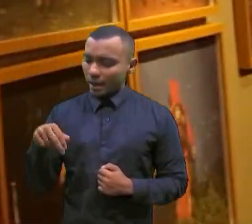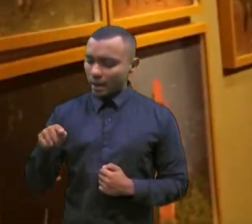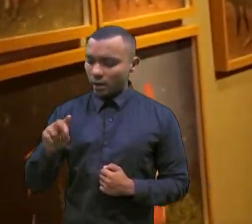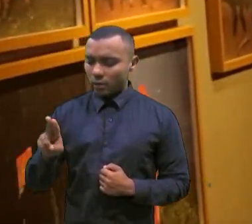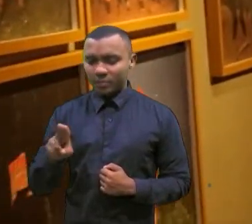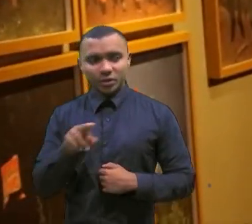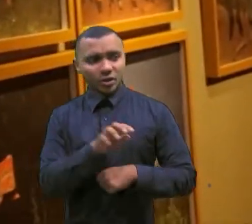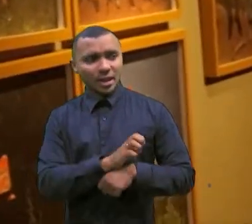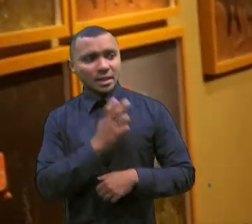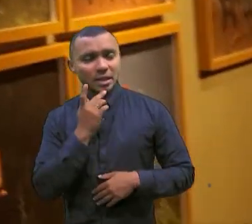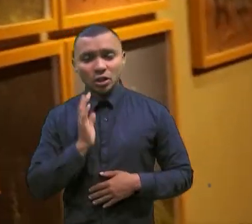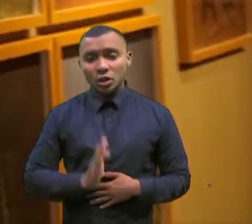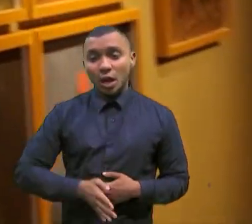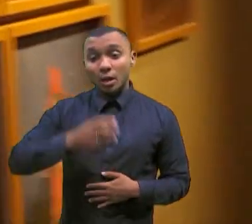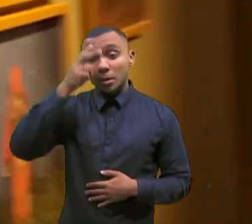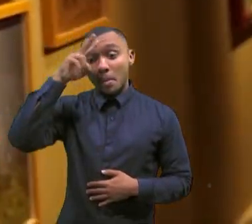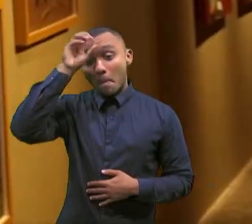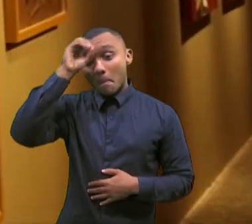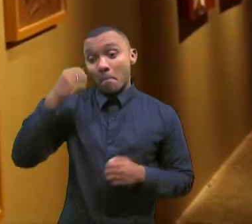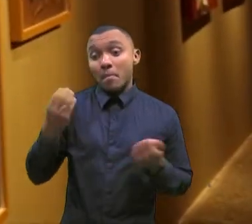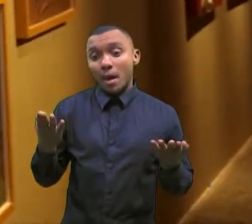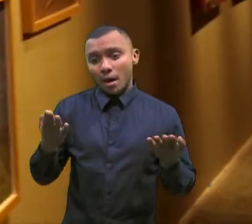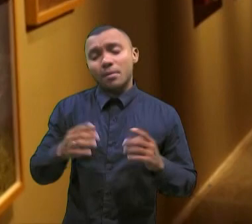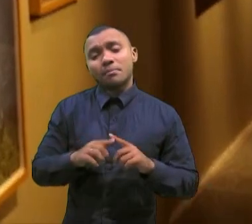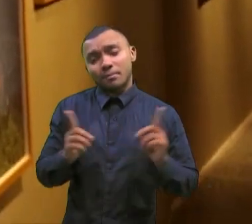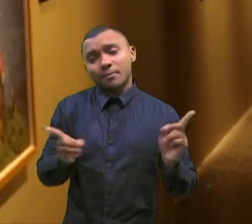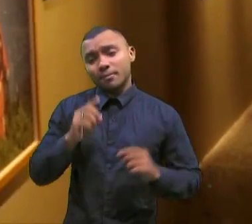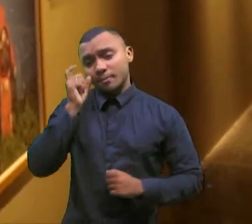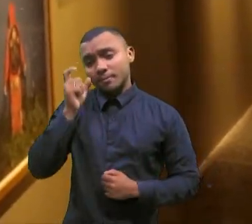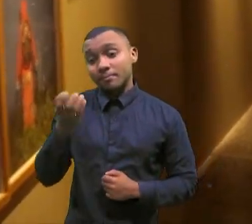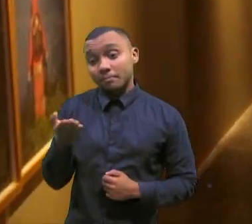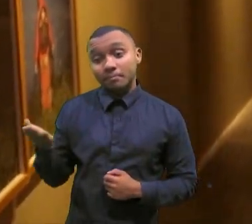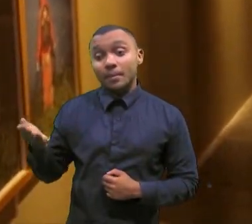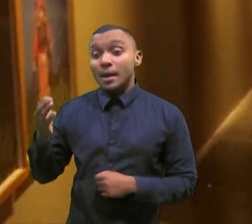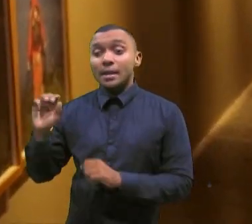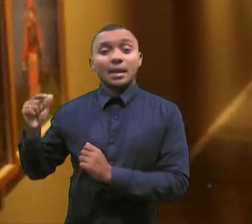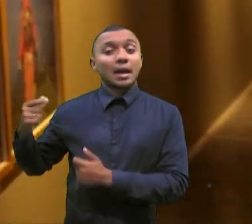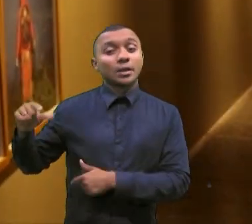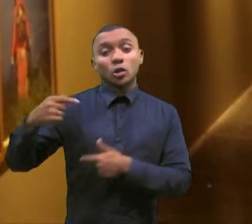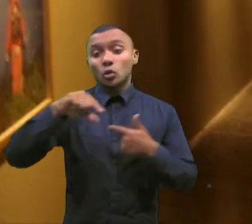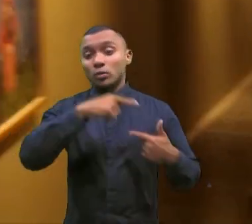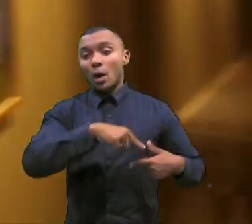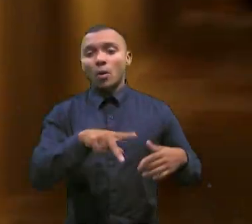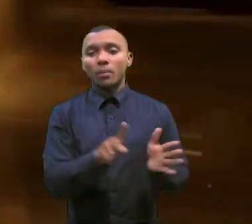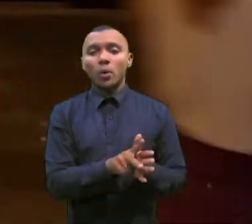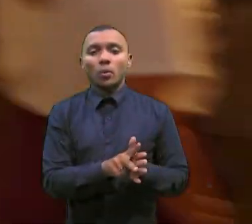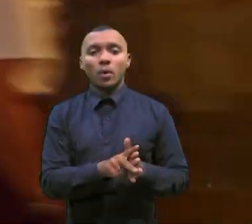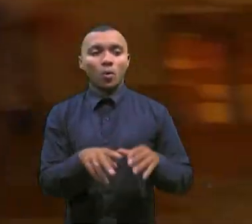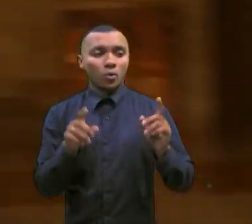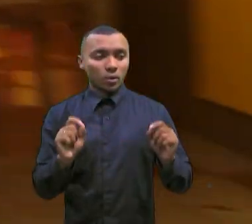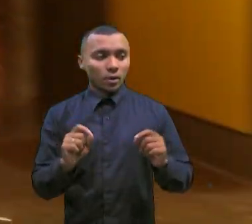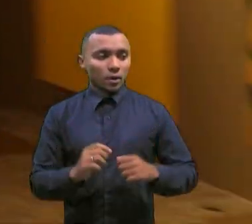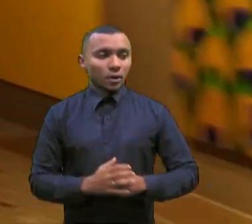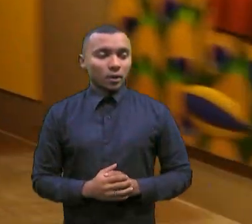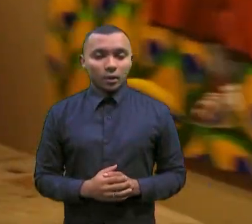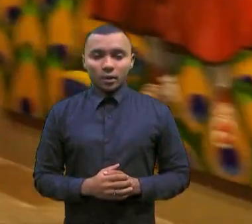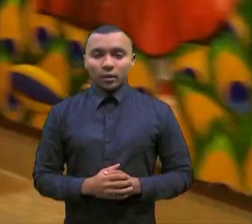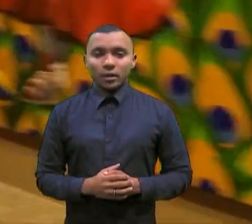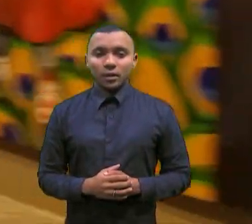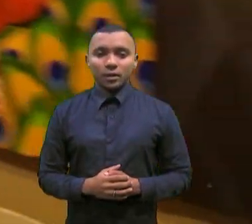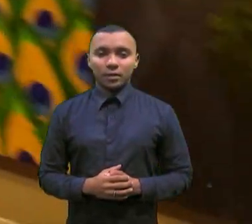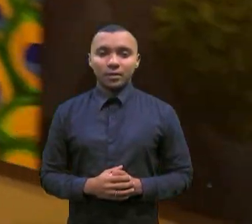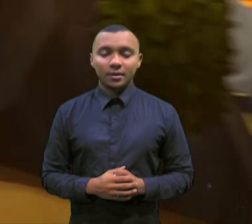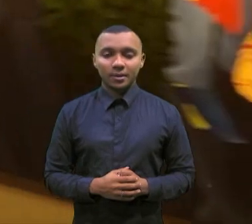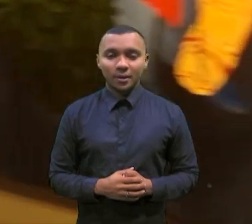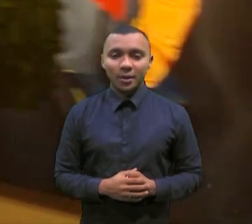tem essa história, mas é muito interessante. Aqui estamos nas tradições revisitadas, né? Isso, que esses trabalhos do Papangu